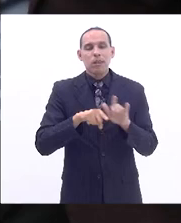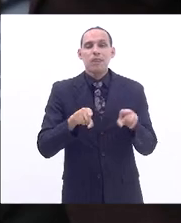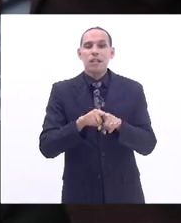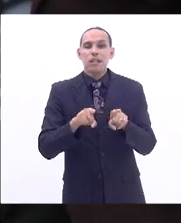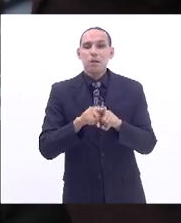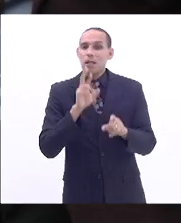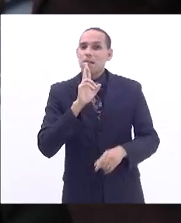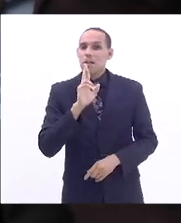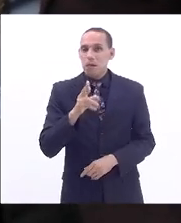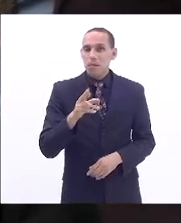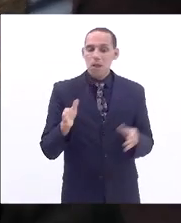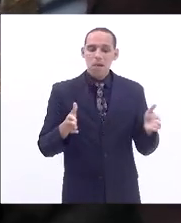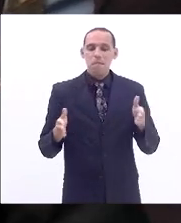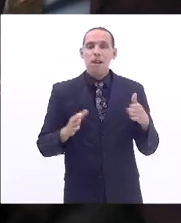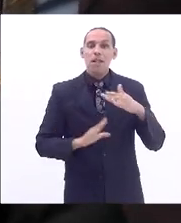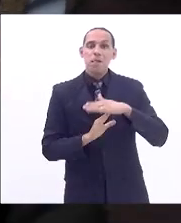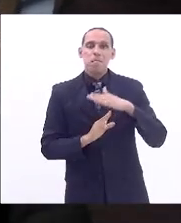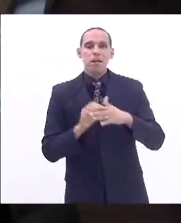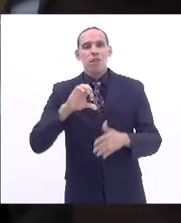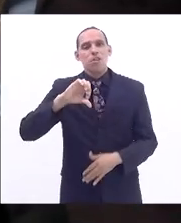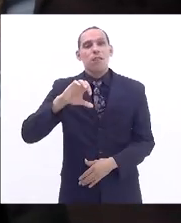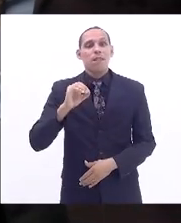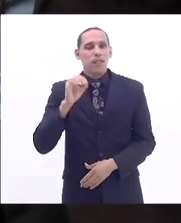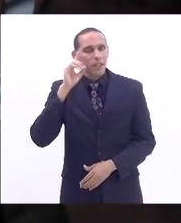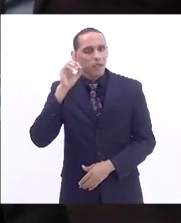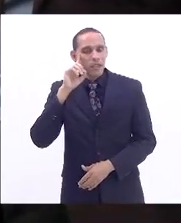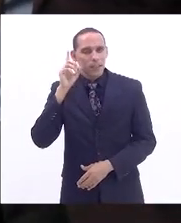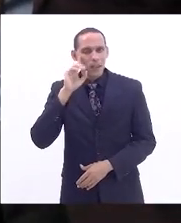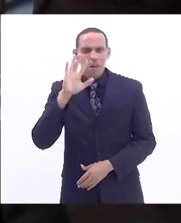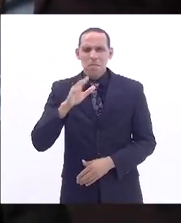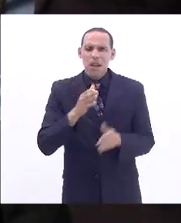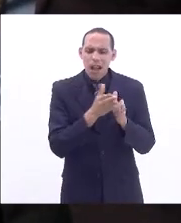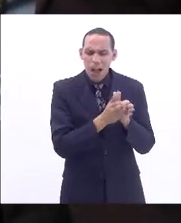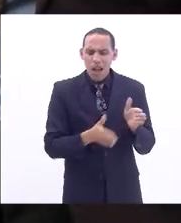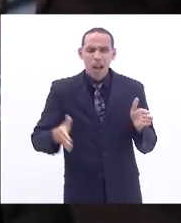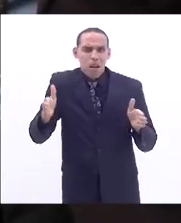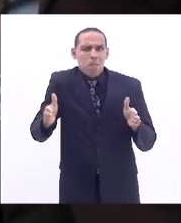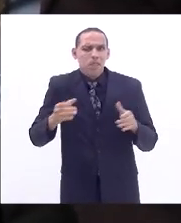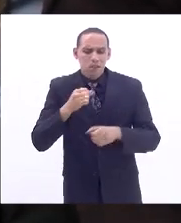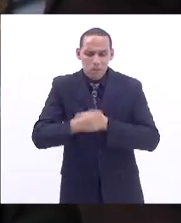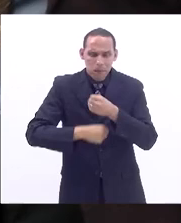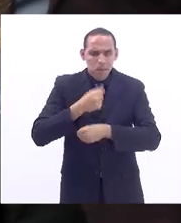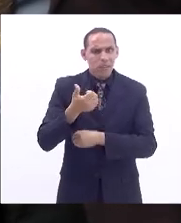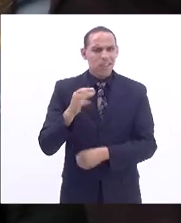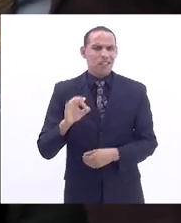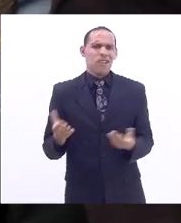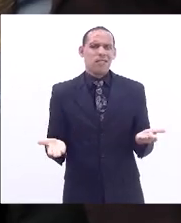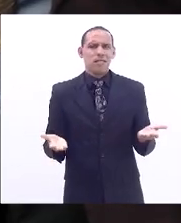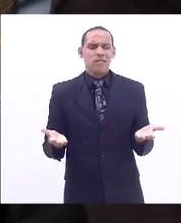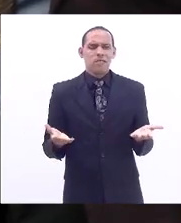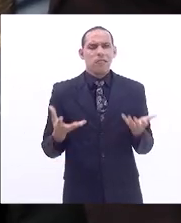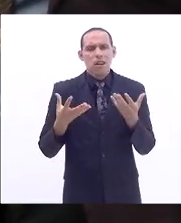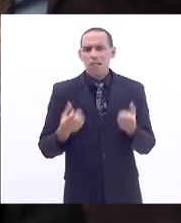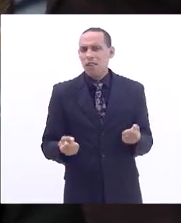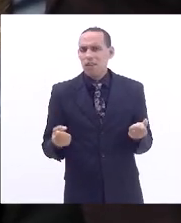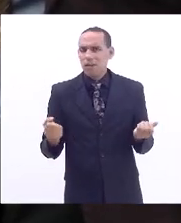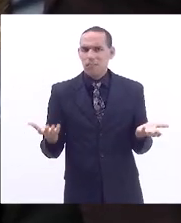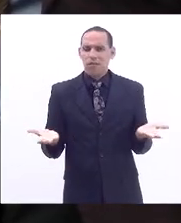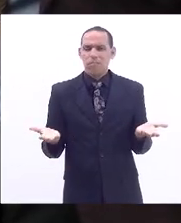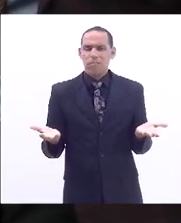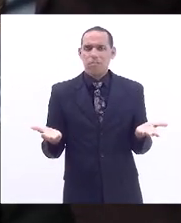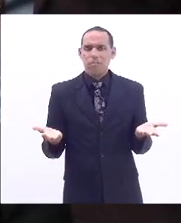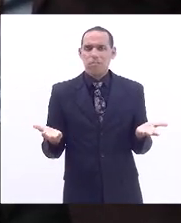90 de 90 dias você tá levando o prazo para 10 anos para frente de adesão